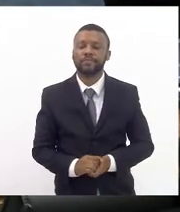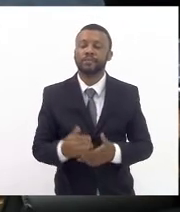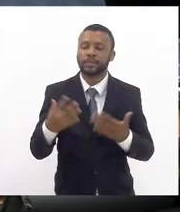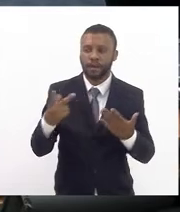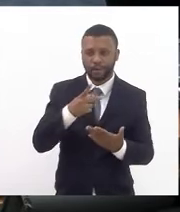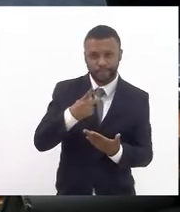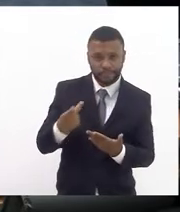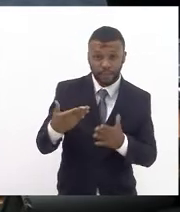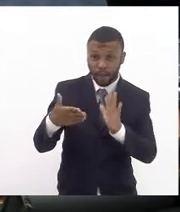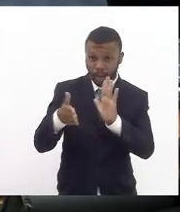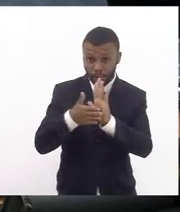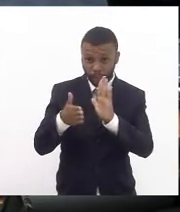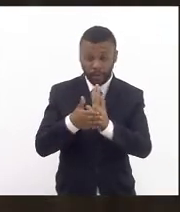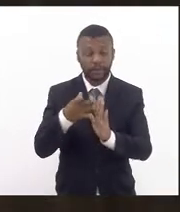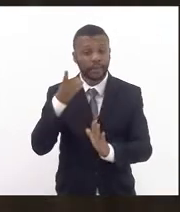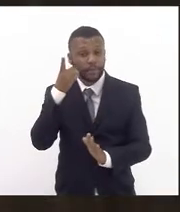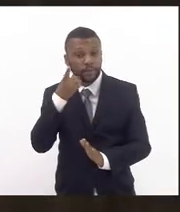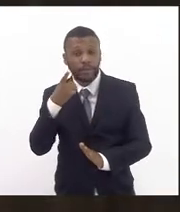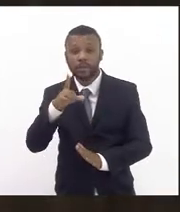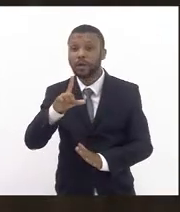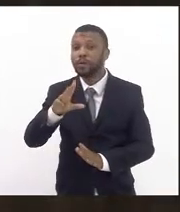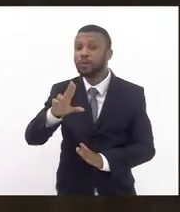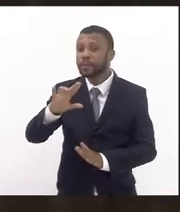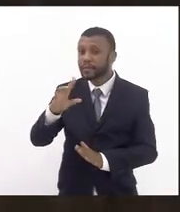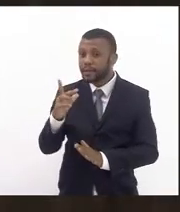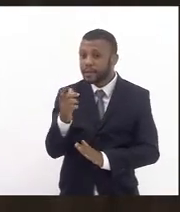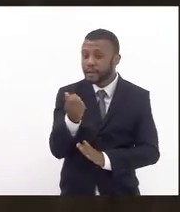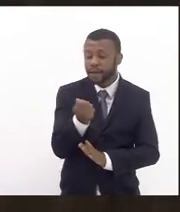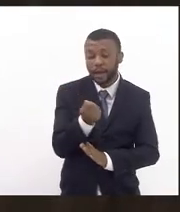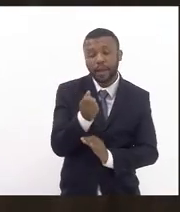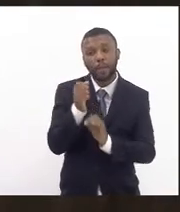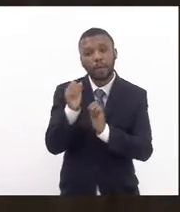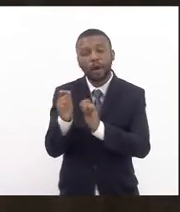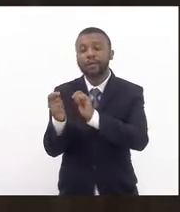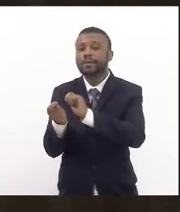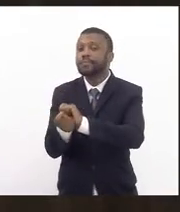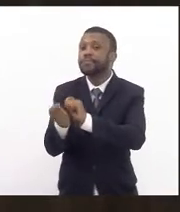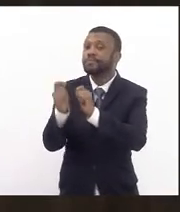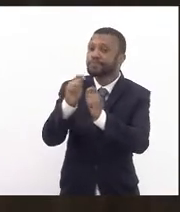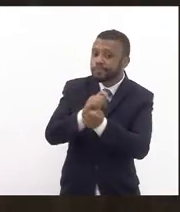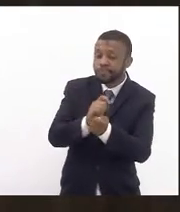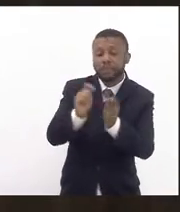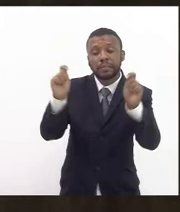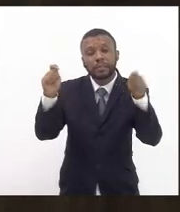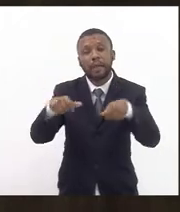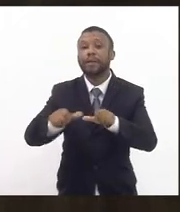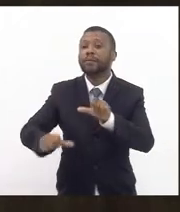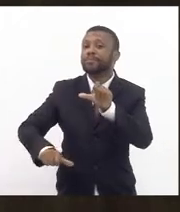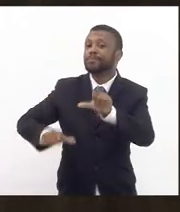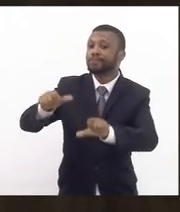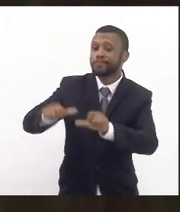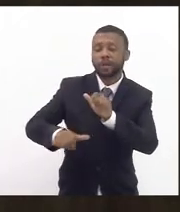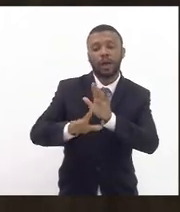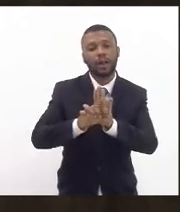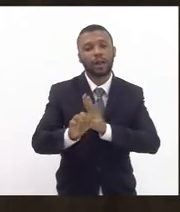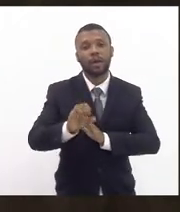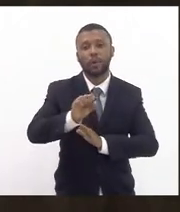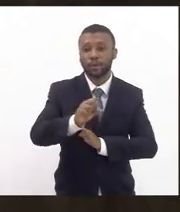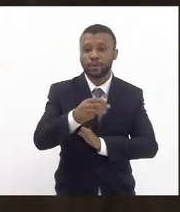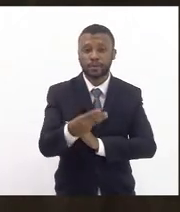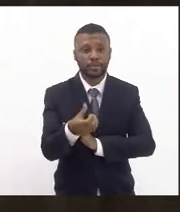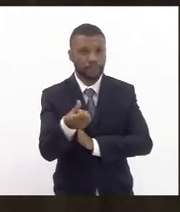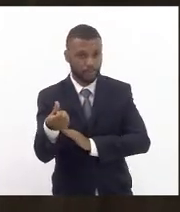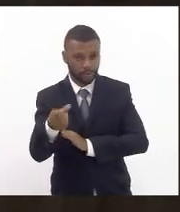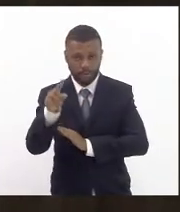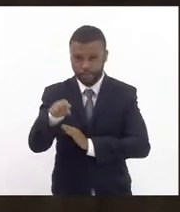a proposta da deputada Lucinha, ela pode ser modificativa à Lei 8.366